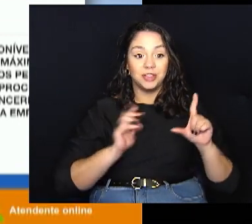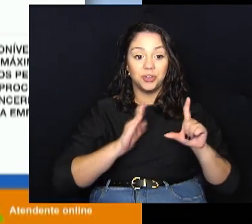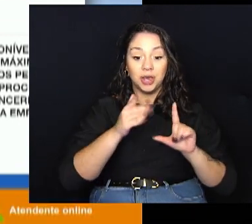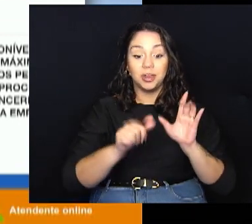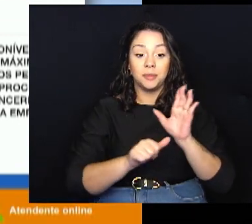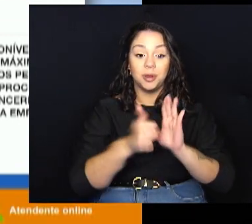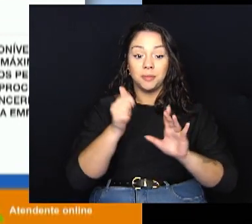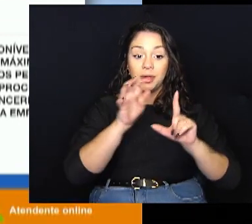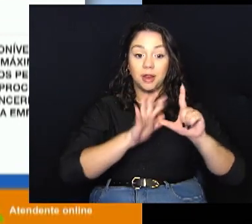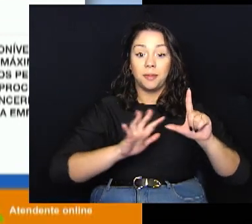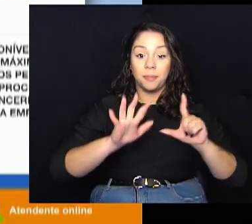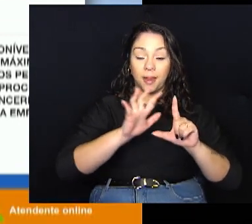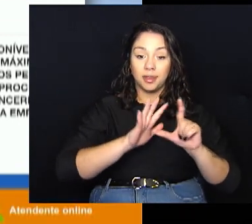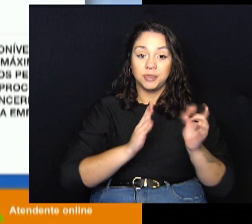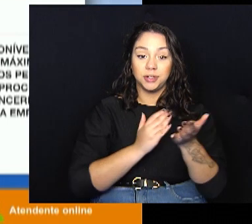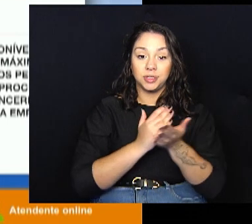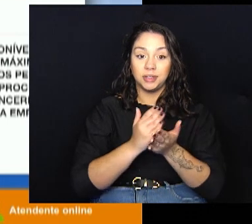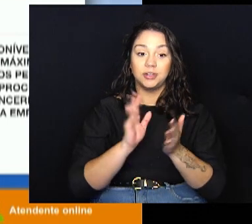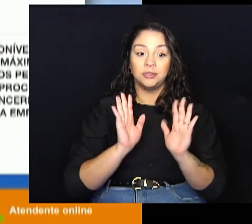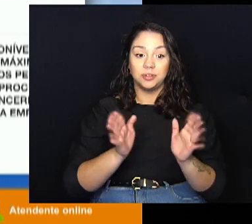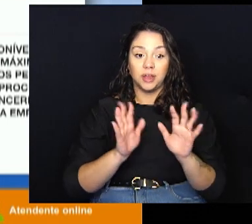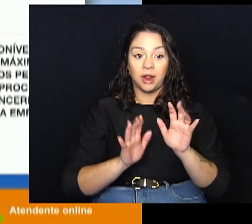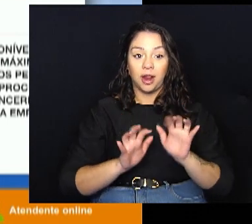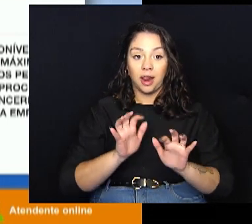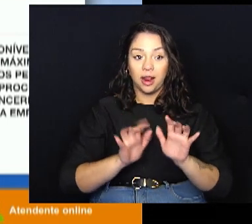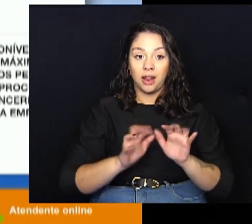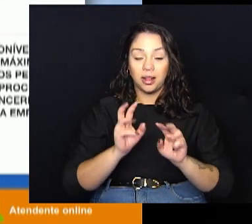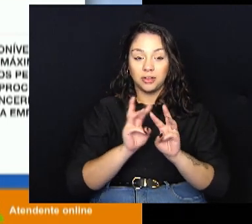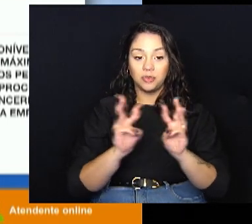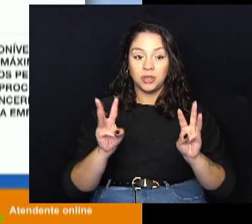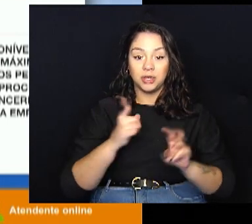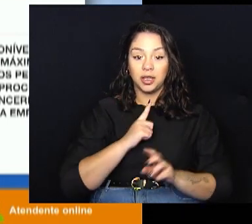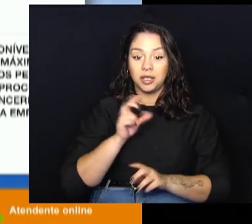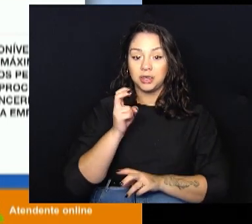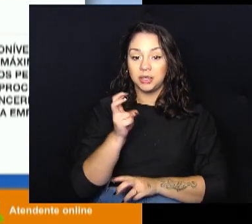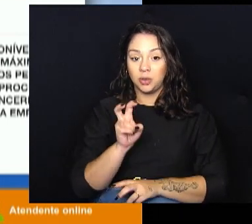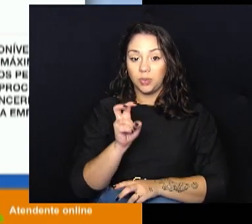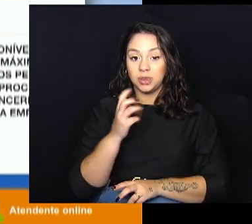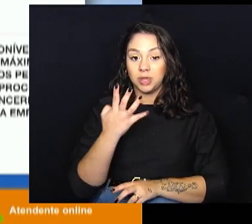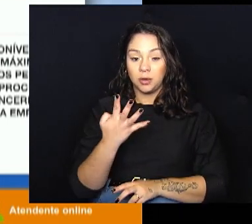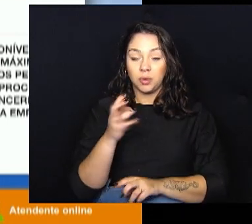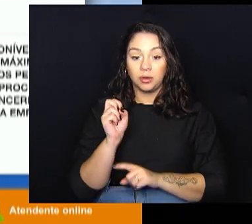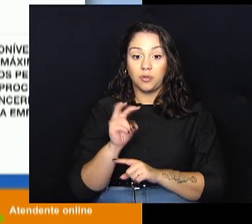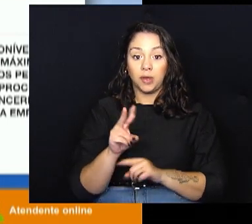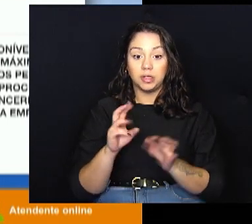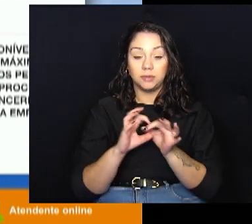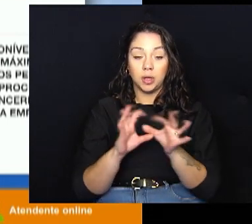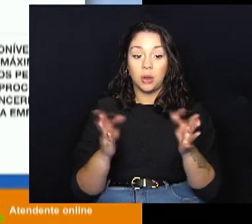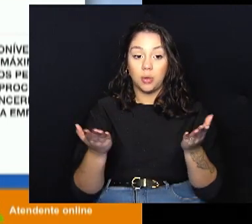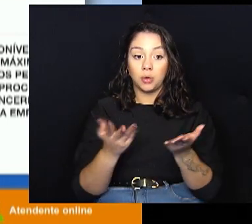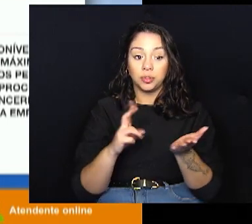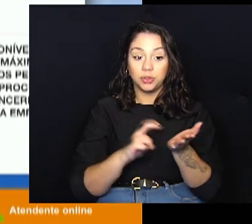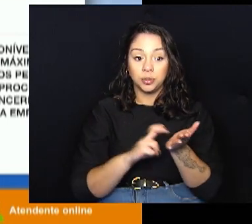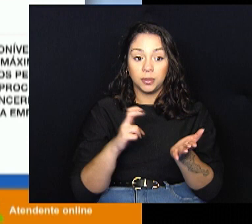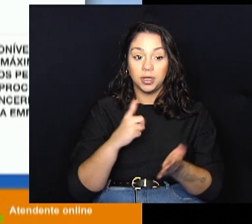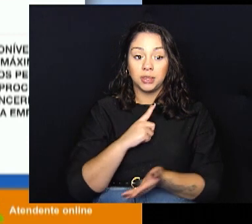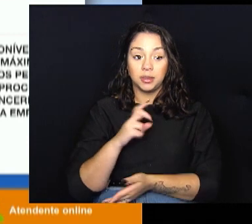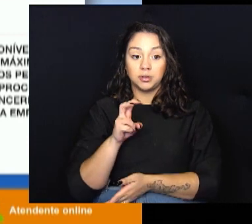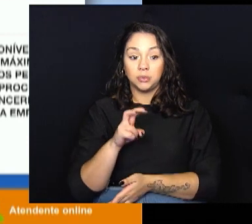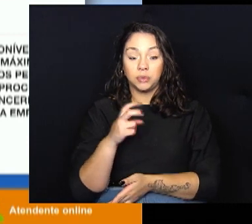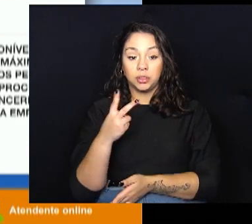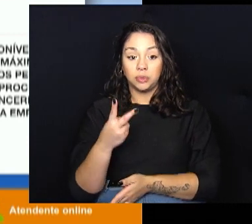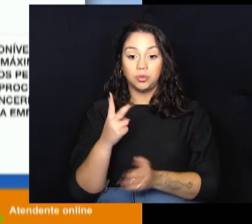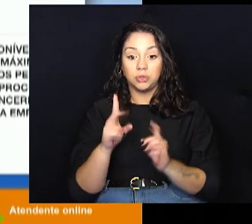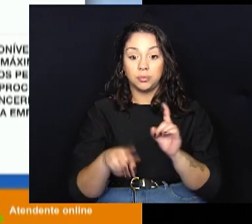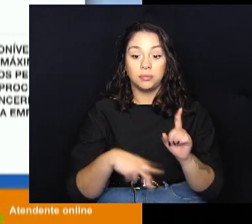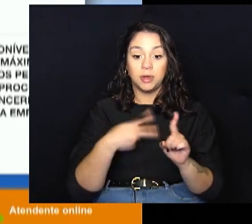página inicial quando você digita o site aí ó são 54 vagas disponíveis Então hoje de manhã 52 aumentaram agora